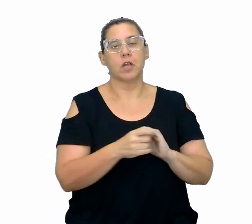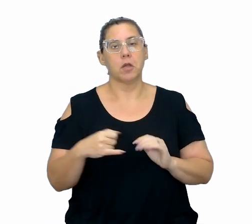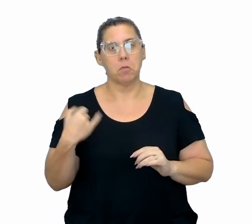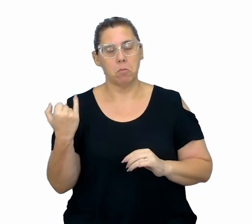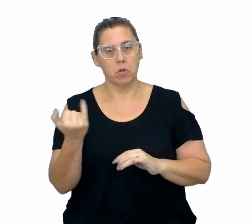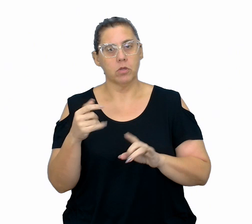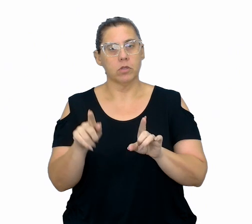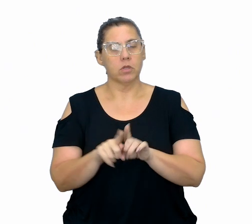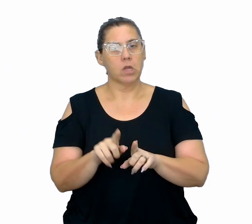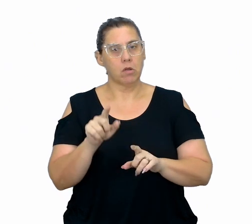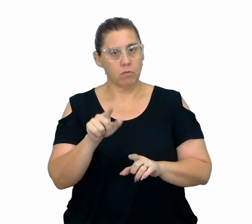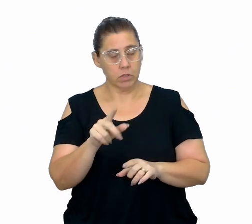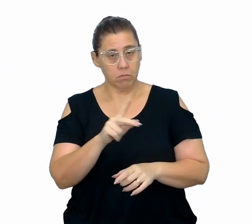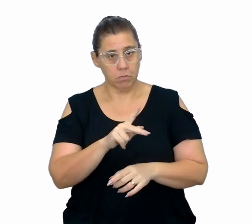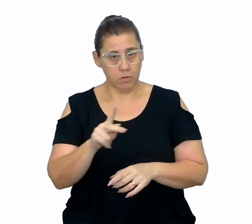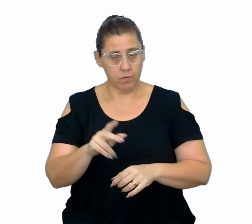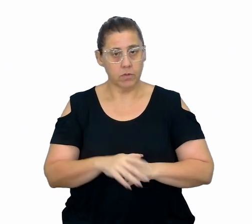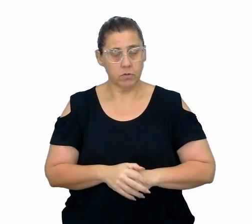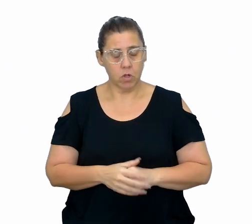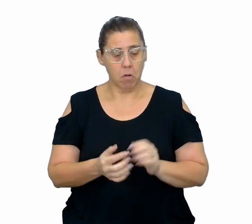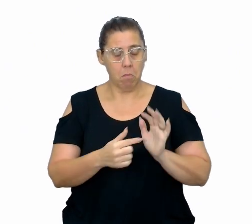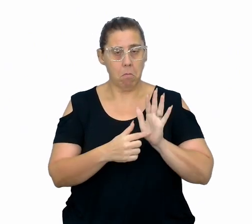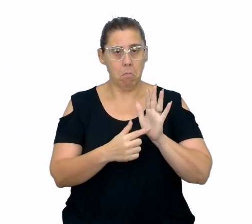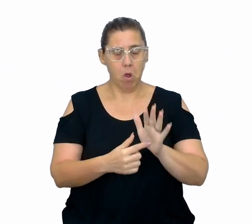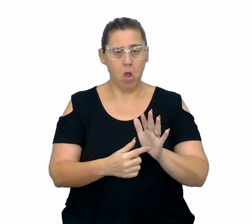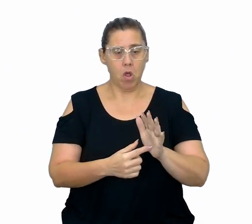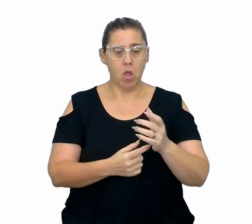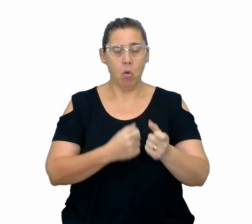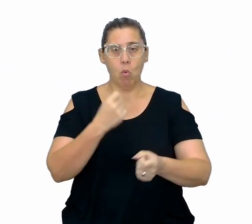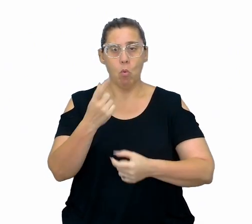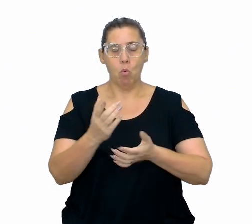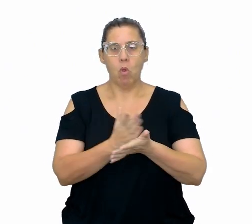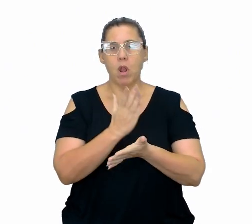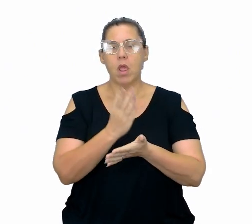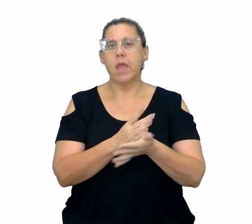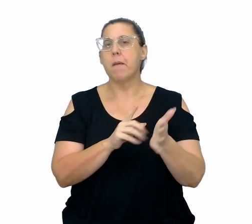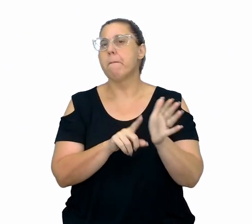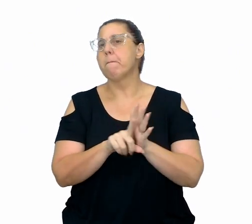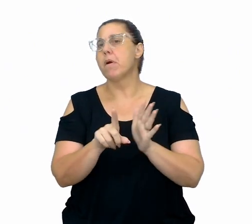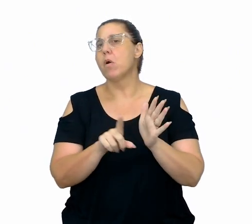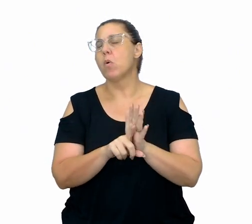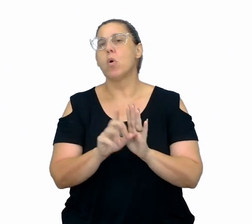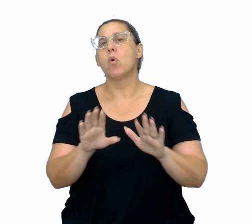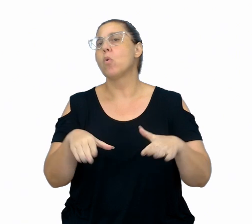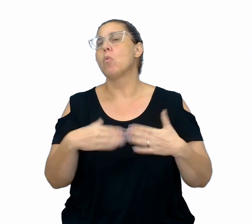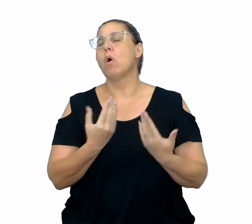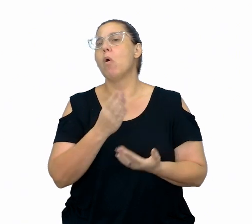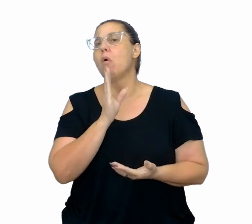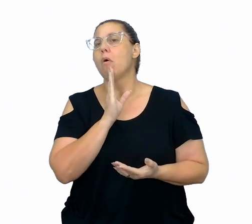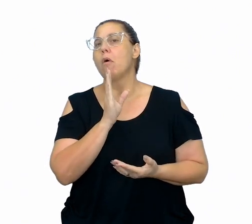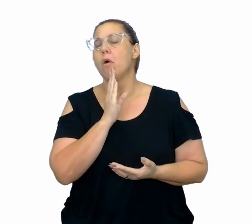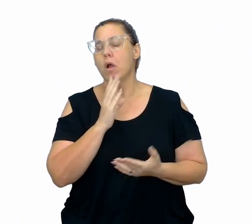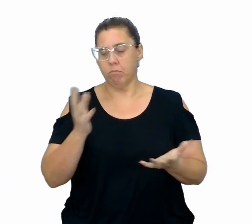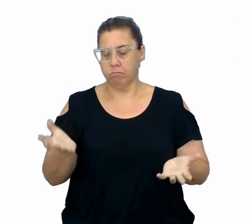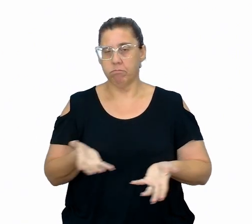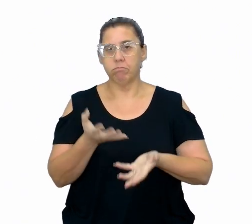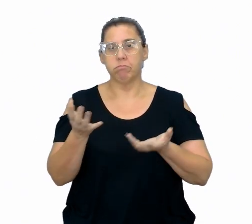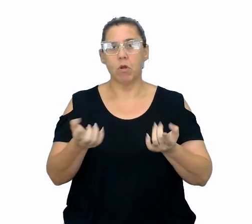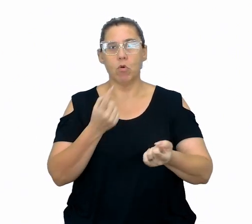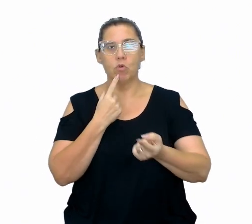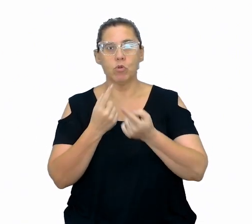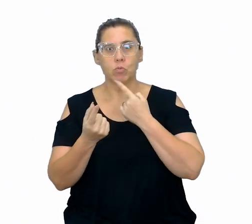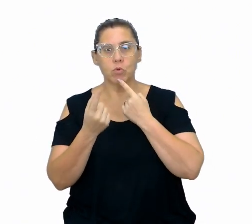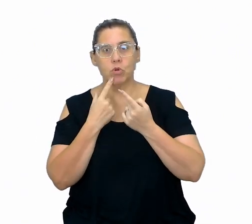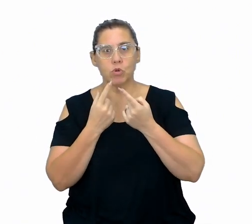importante também que você, professor, apresente alguns livros e pergunte para eles quais conhecem, estimulando o diálogo